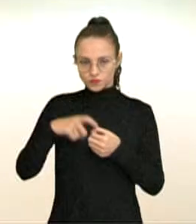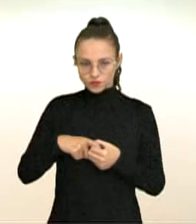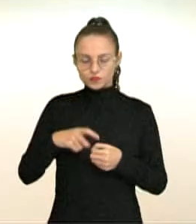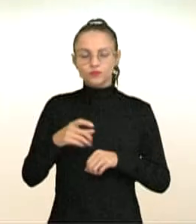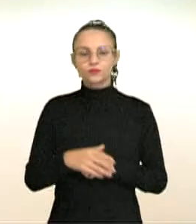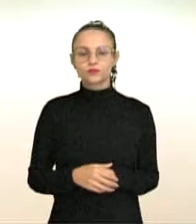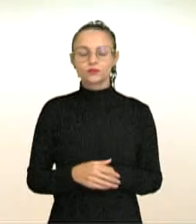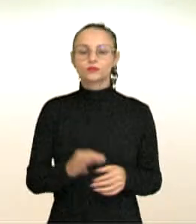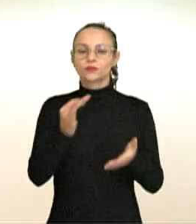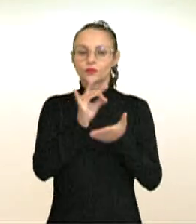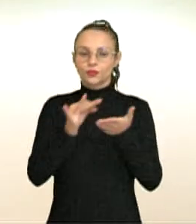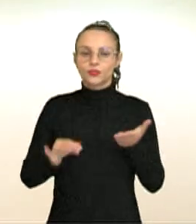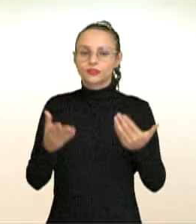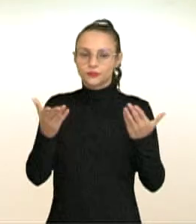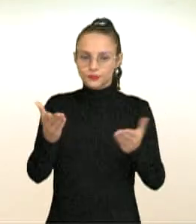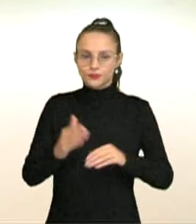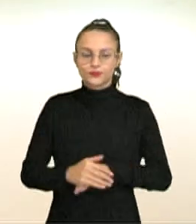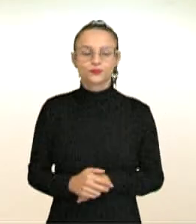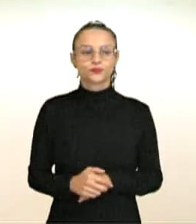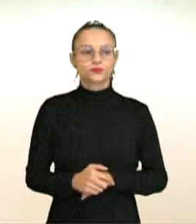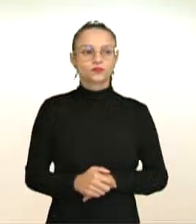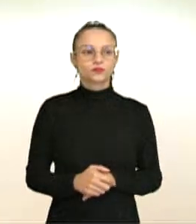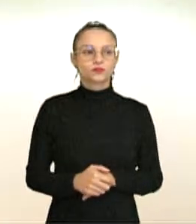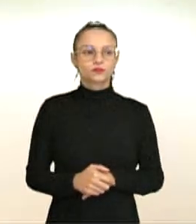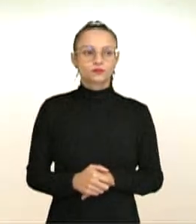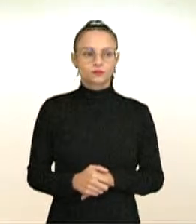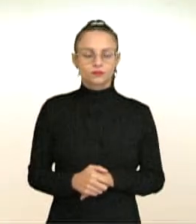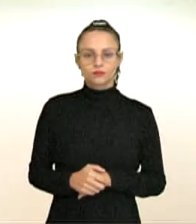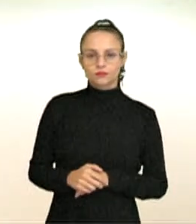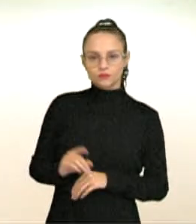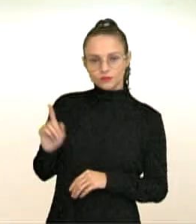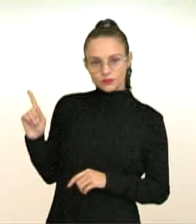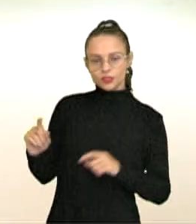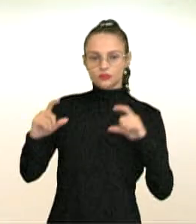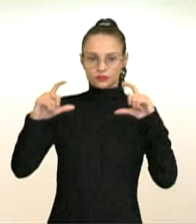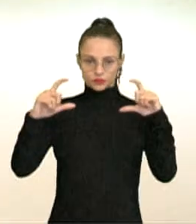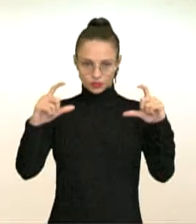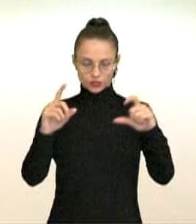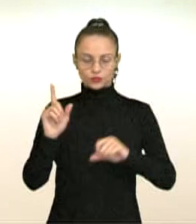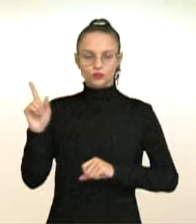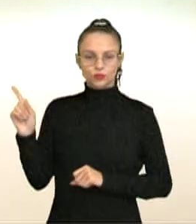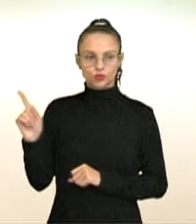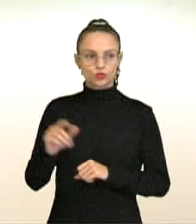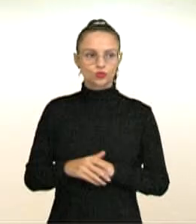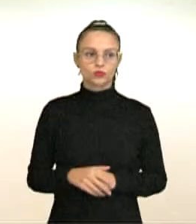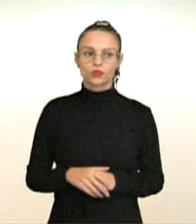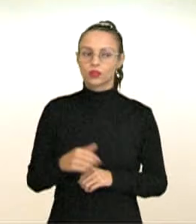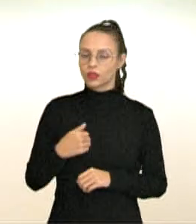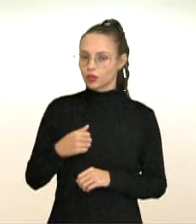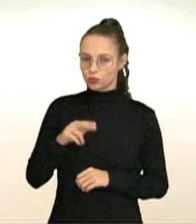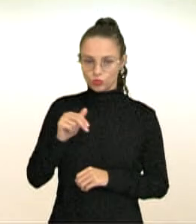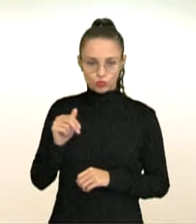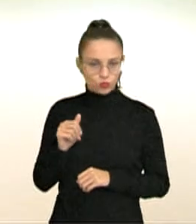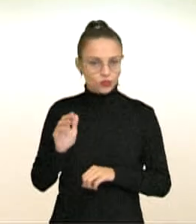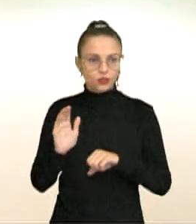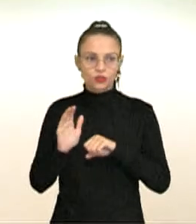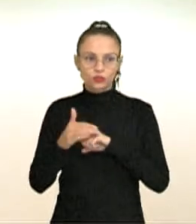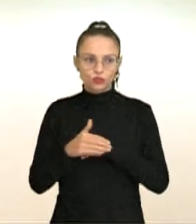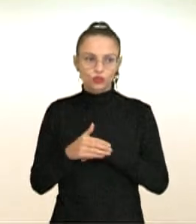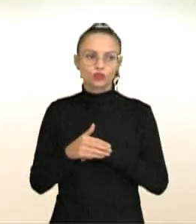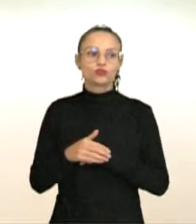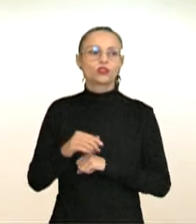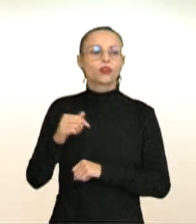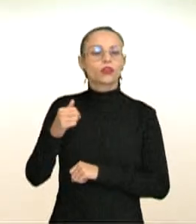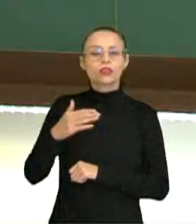Voltei. Vamos conferir então? Nesse trecho, eu nunca escondi de ninguém que era cria dos